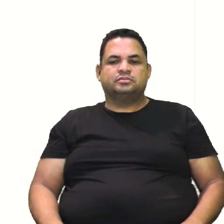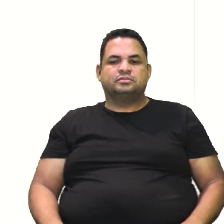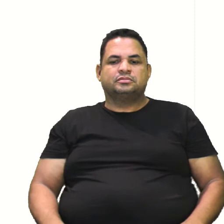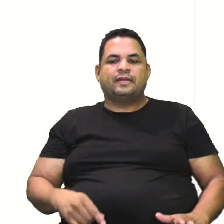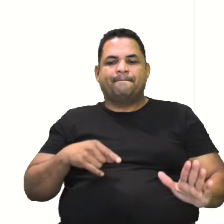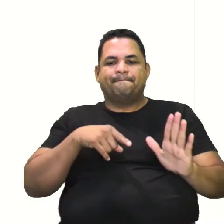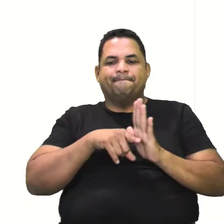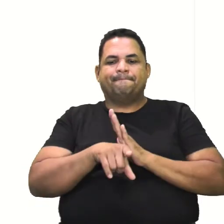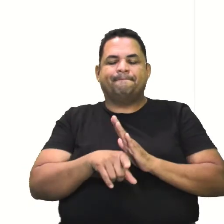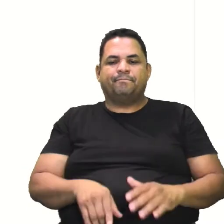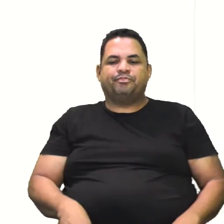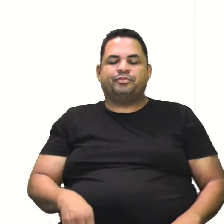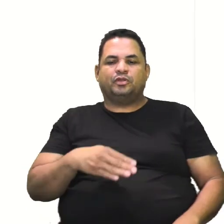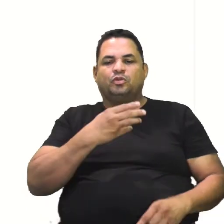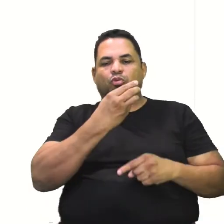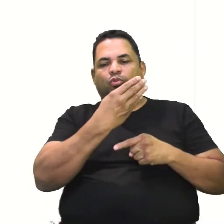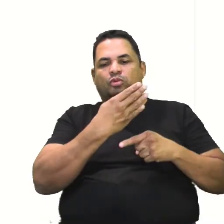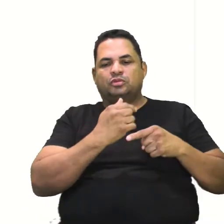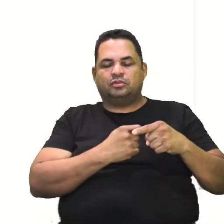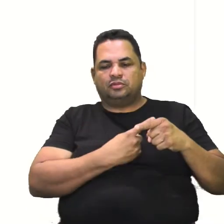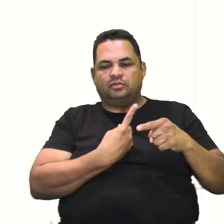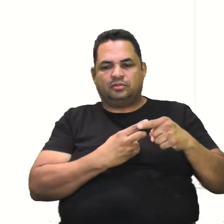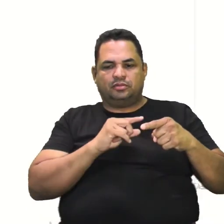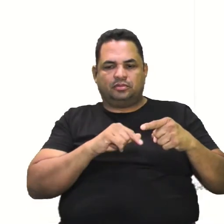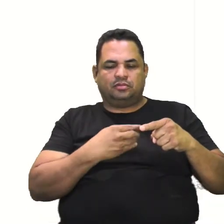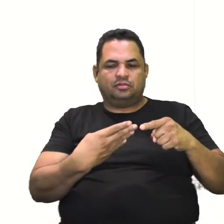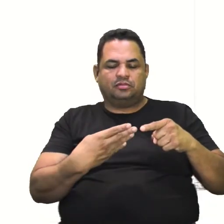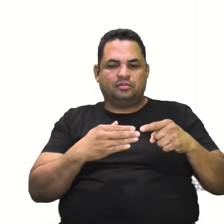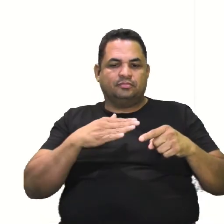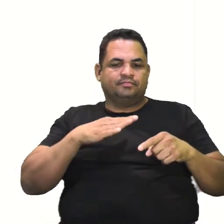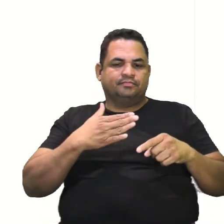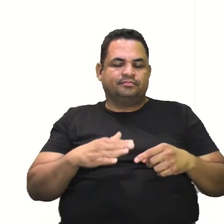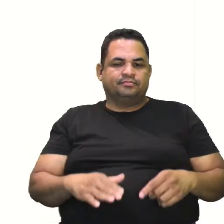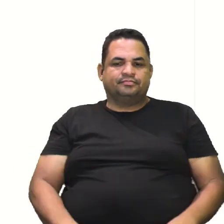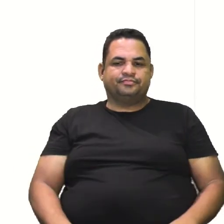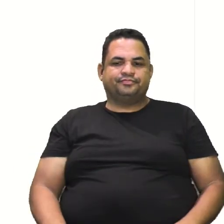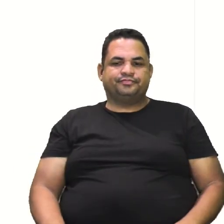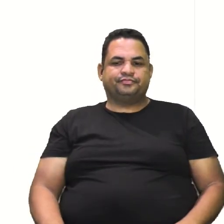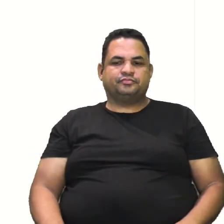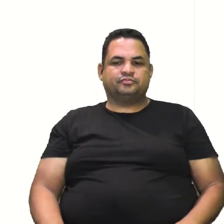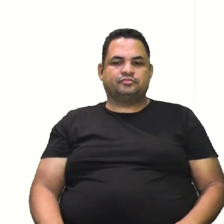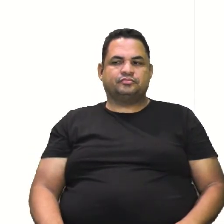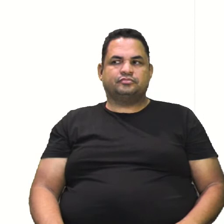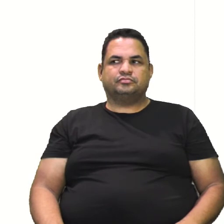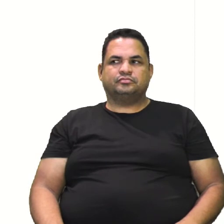aí vem a pergunta, 4 dividido por 1,4 é aproximadamente quanto?